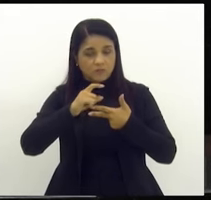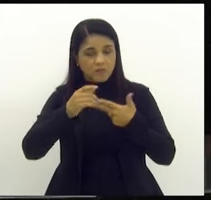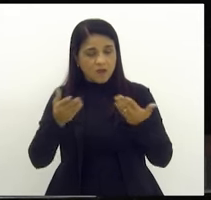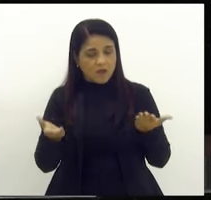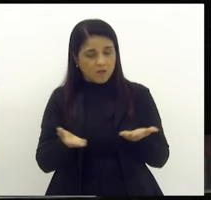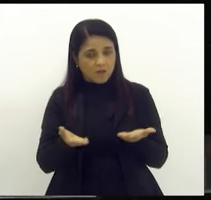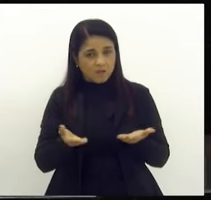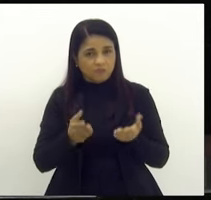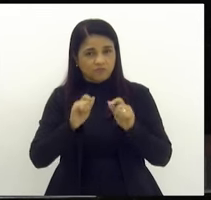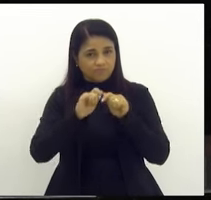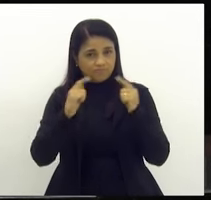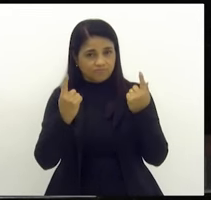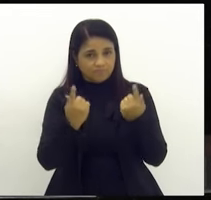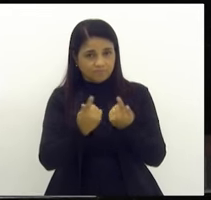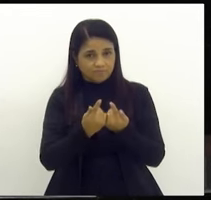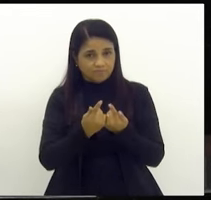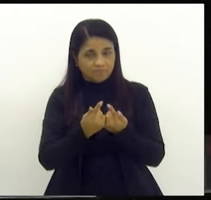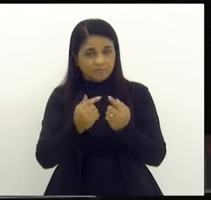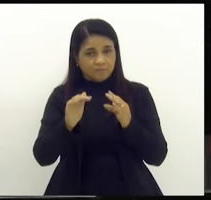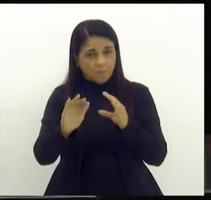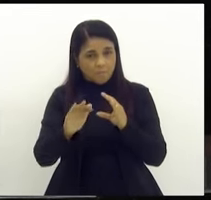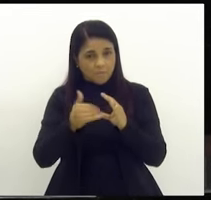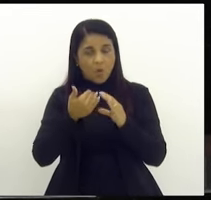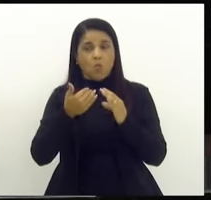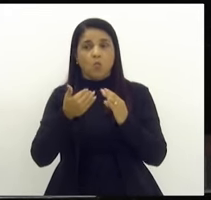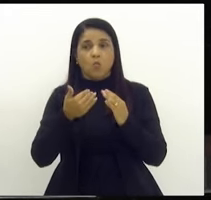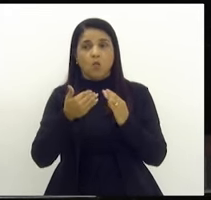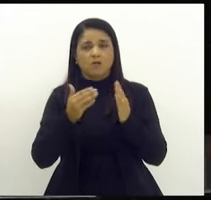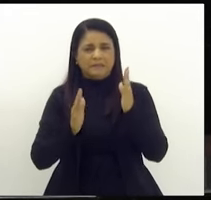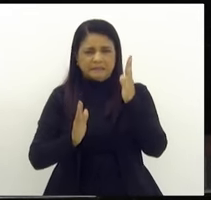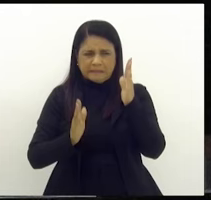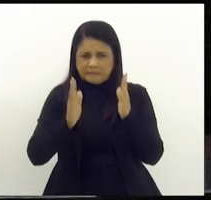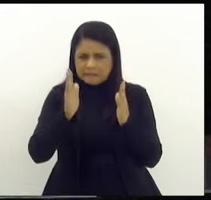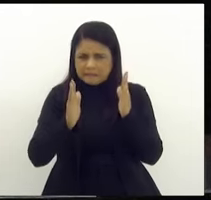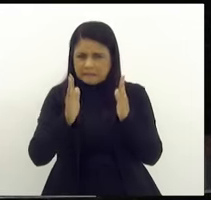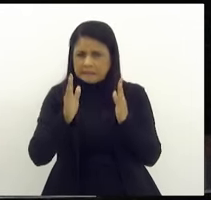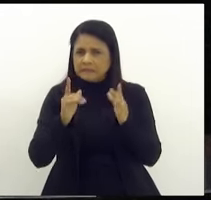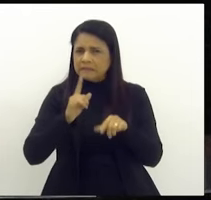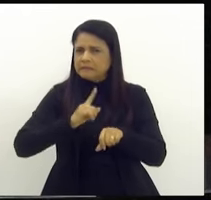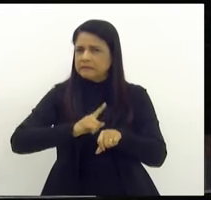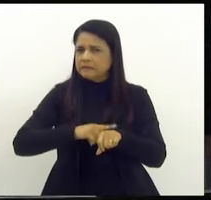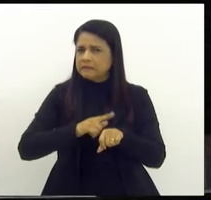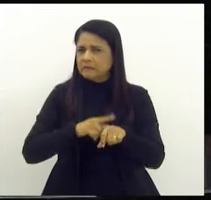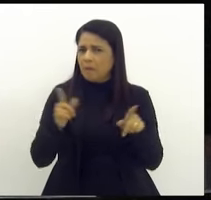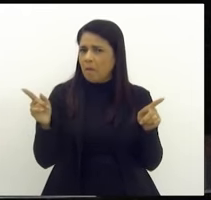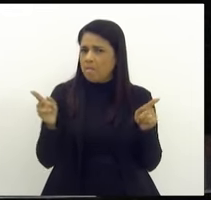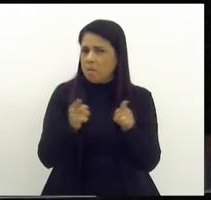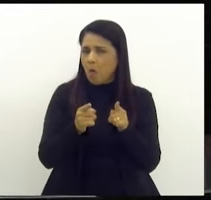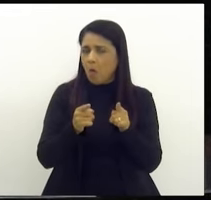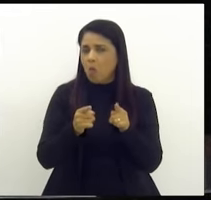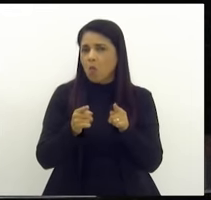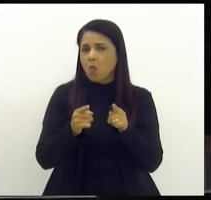casa Legislativa o pouco tempo hábil pouco tempo disponível para que nós